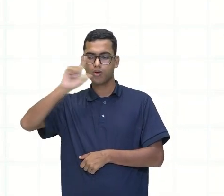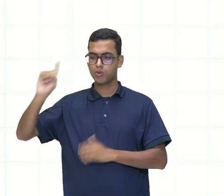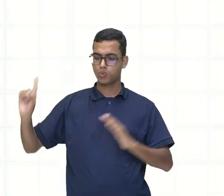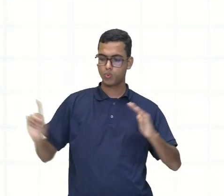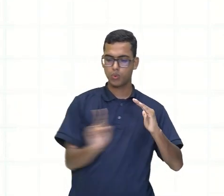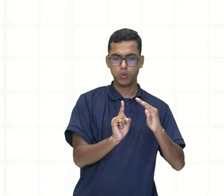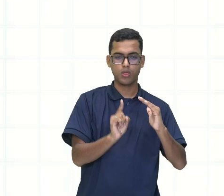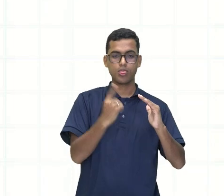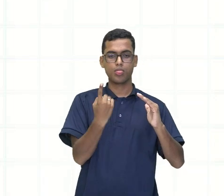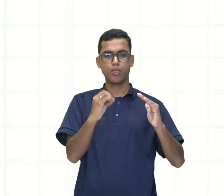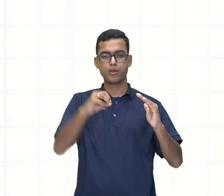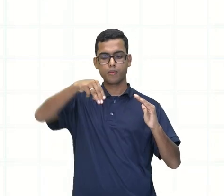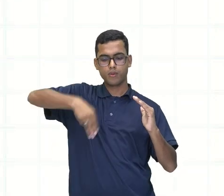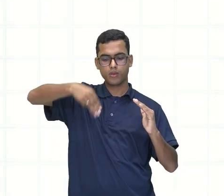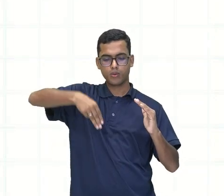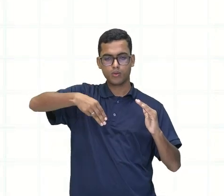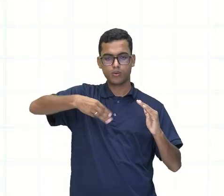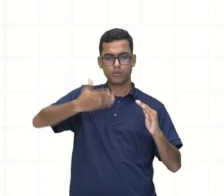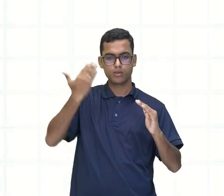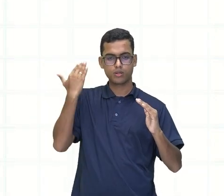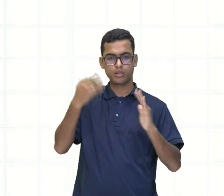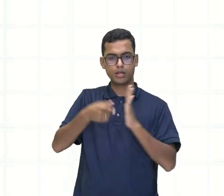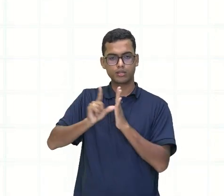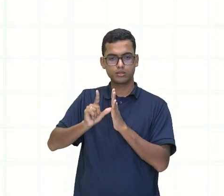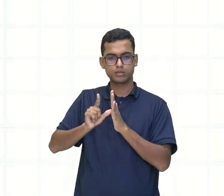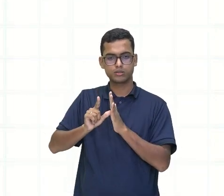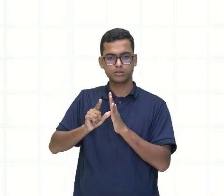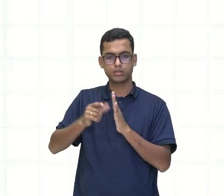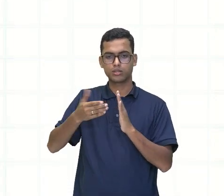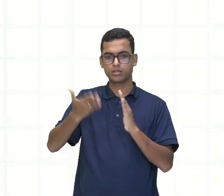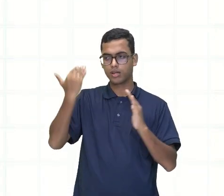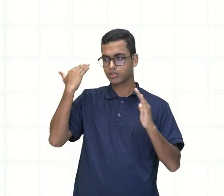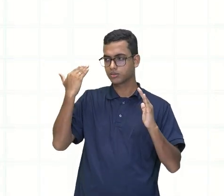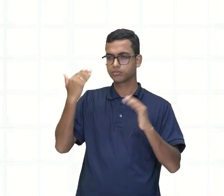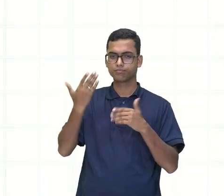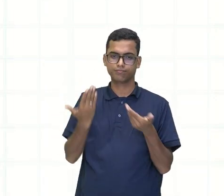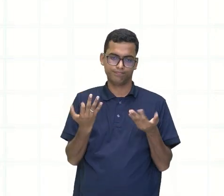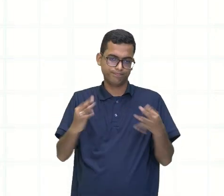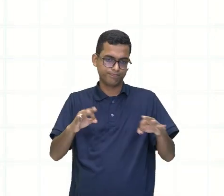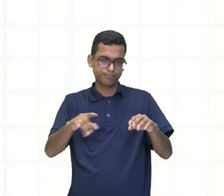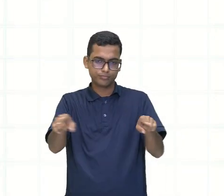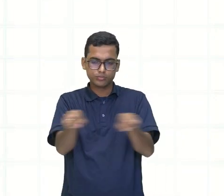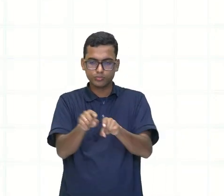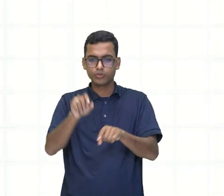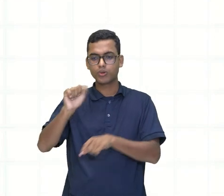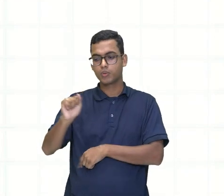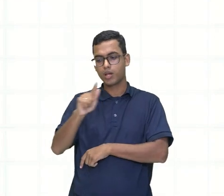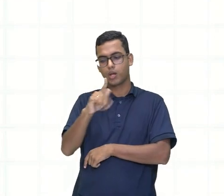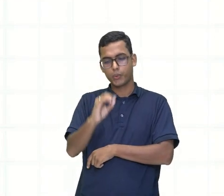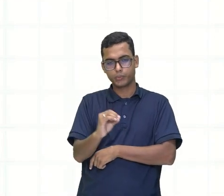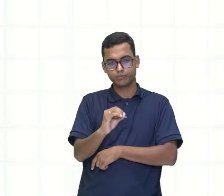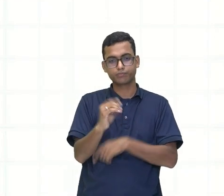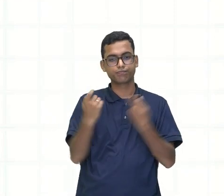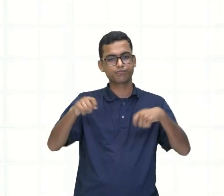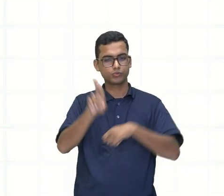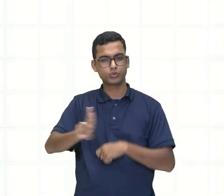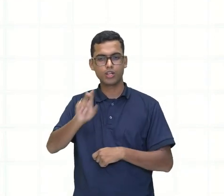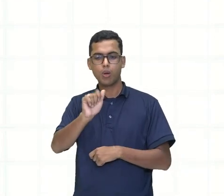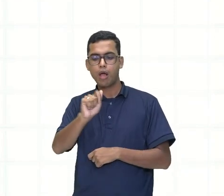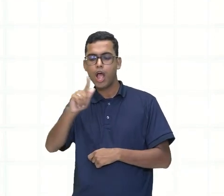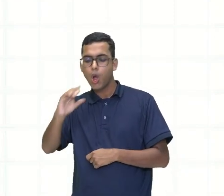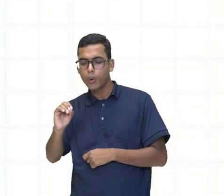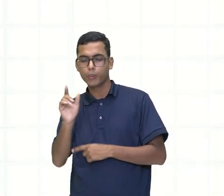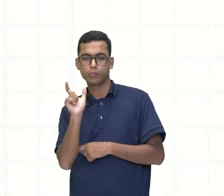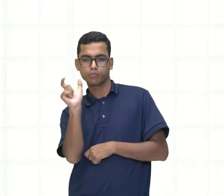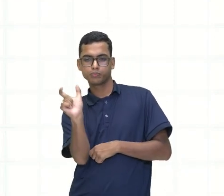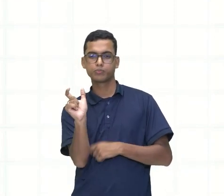minutos atrás, ok? É o ago. Então, você pode utilizar essa expressão de tempo,